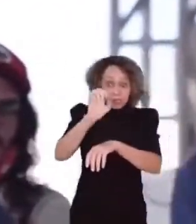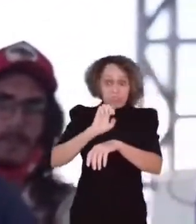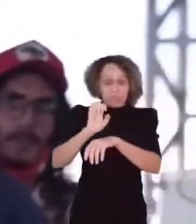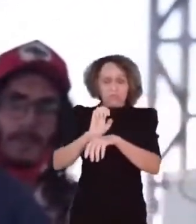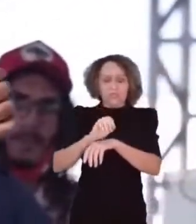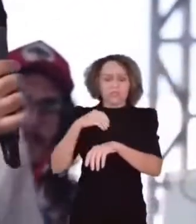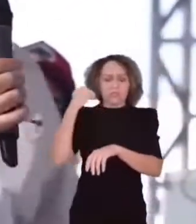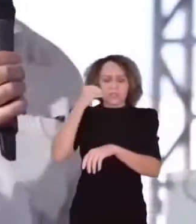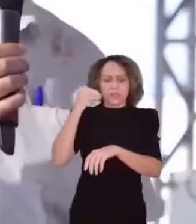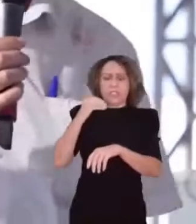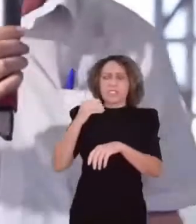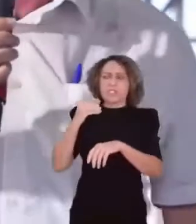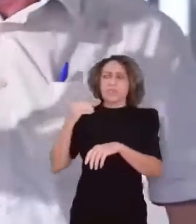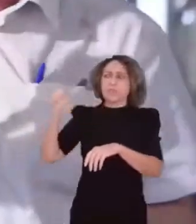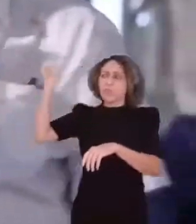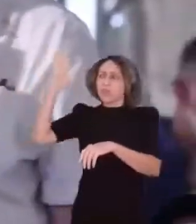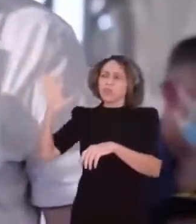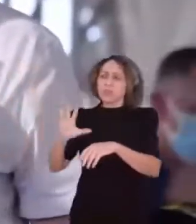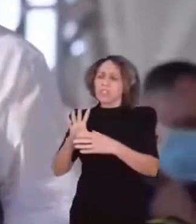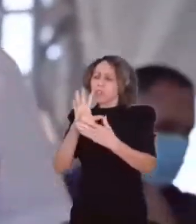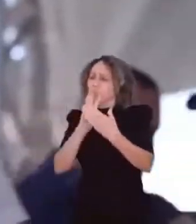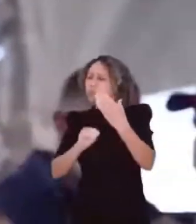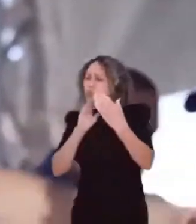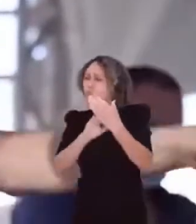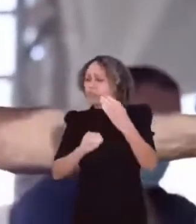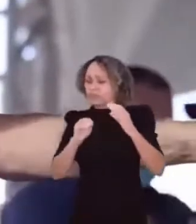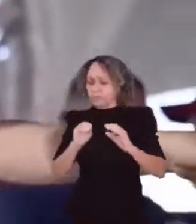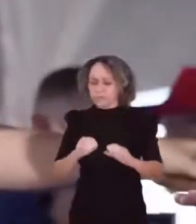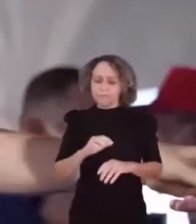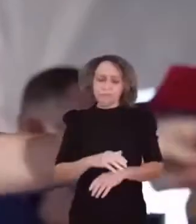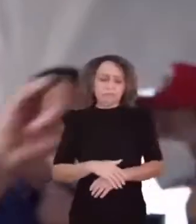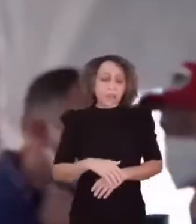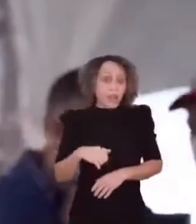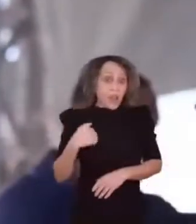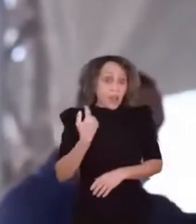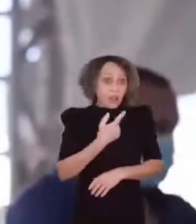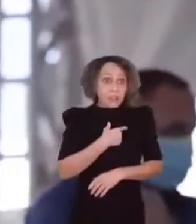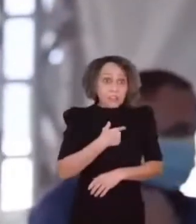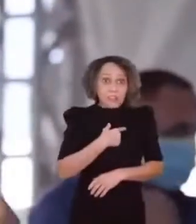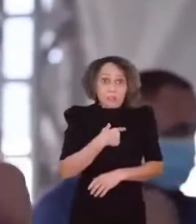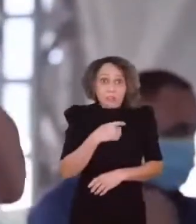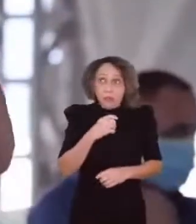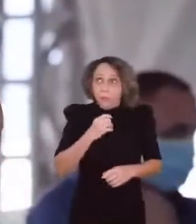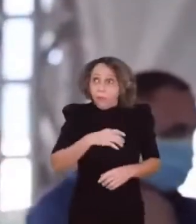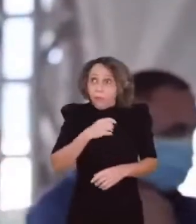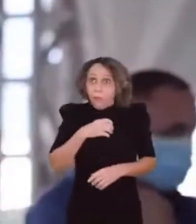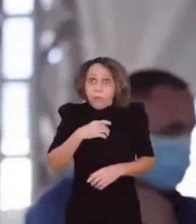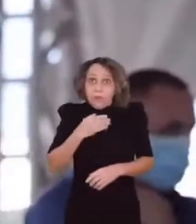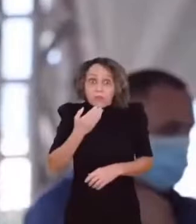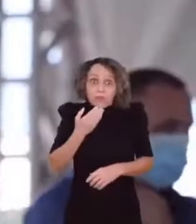até medo de pedir audiência com governadores, pois foi com o Requião, de uma